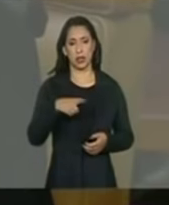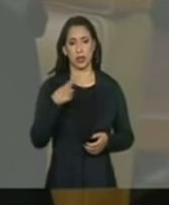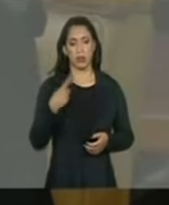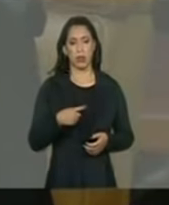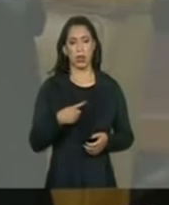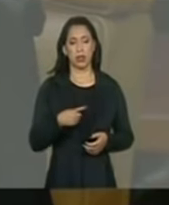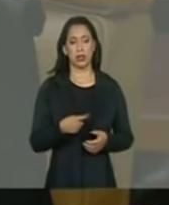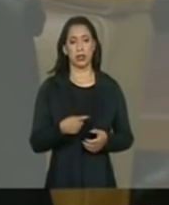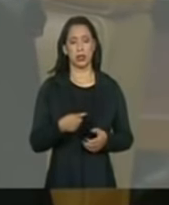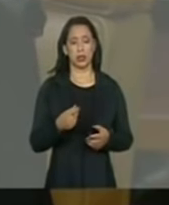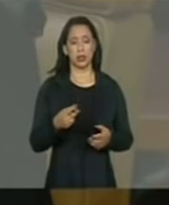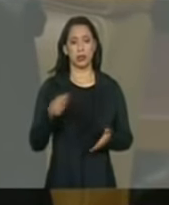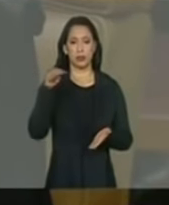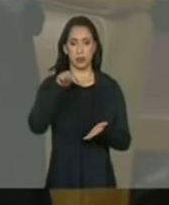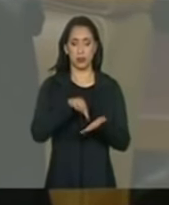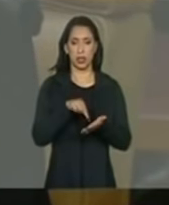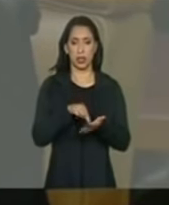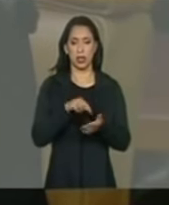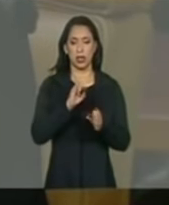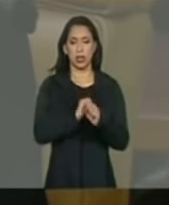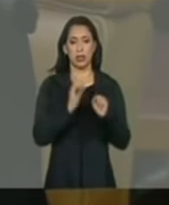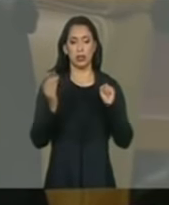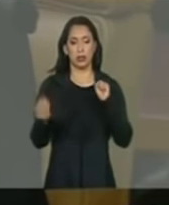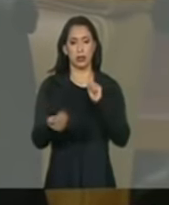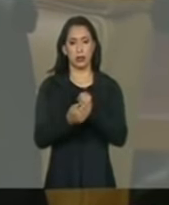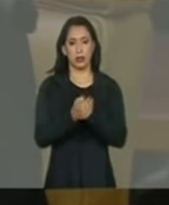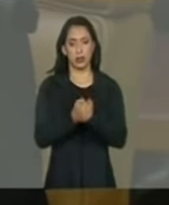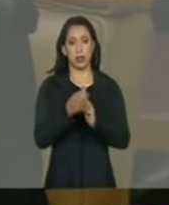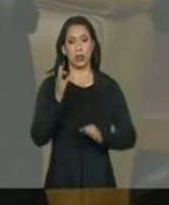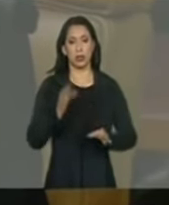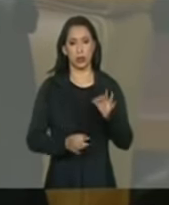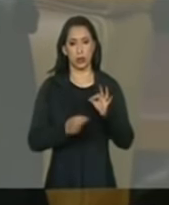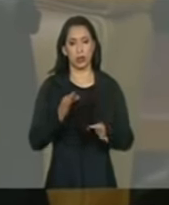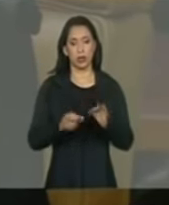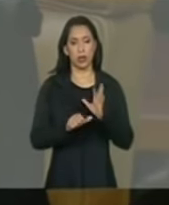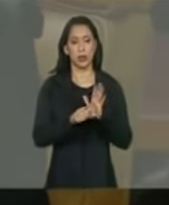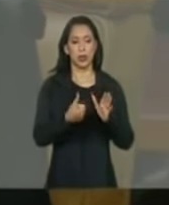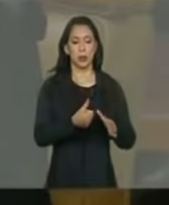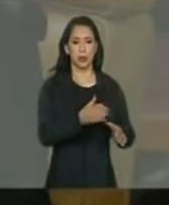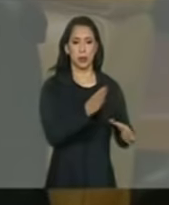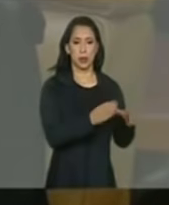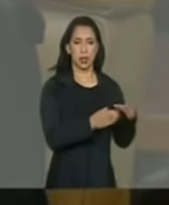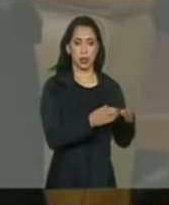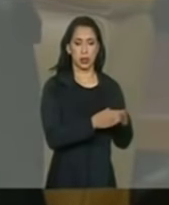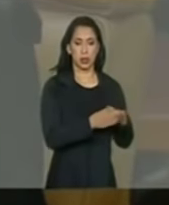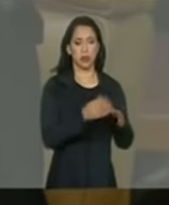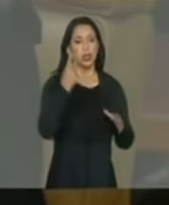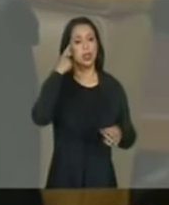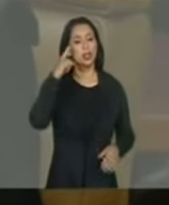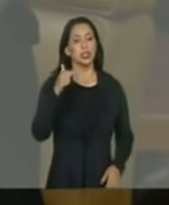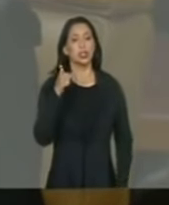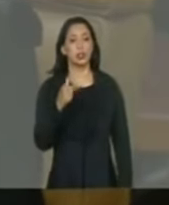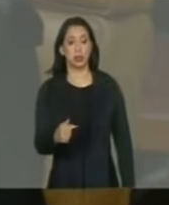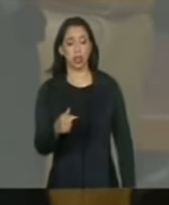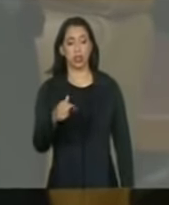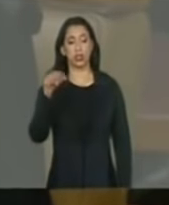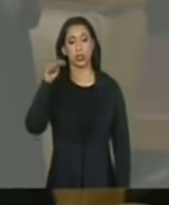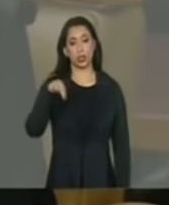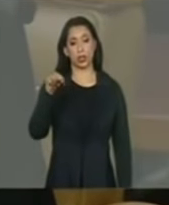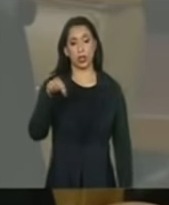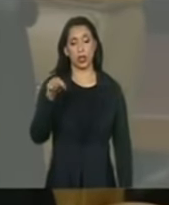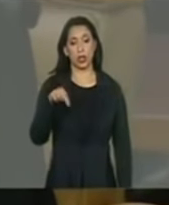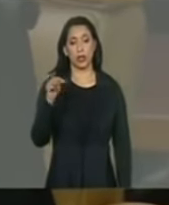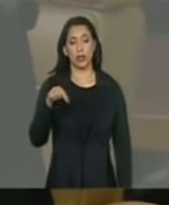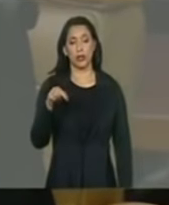hc 670 do sul julgado pela 1ª turma no dia 7 de novembro de 89 há 30 anos